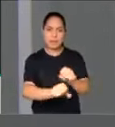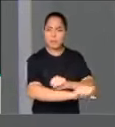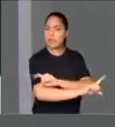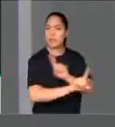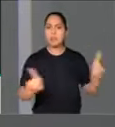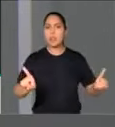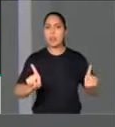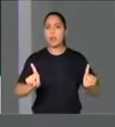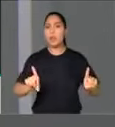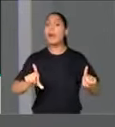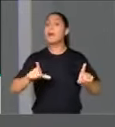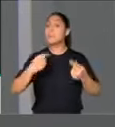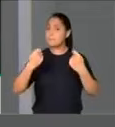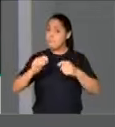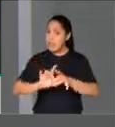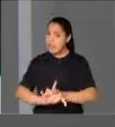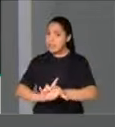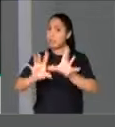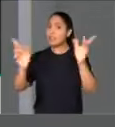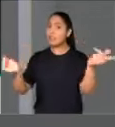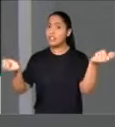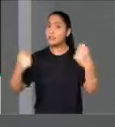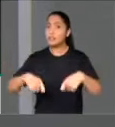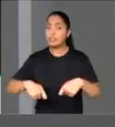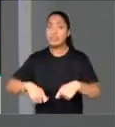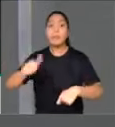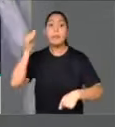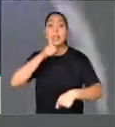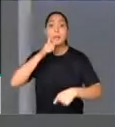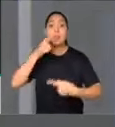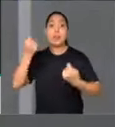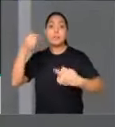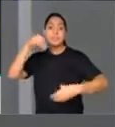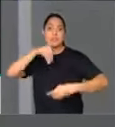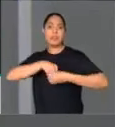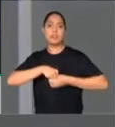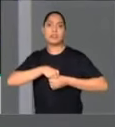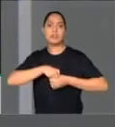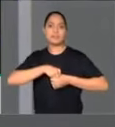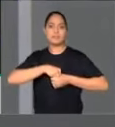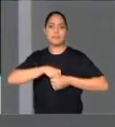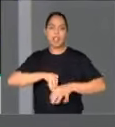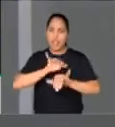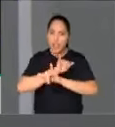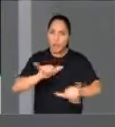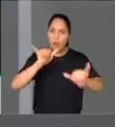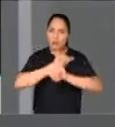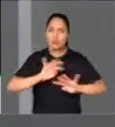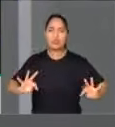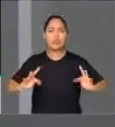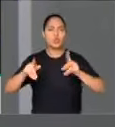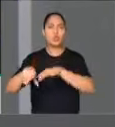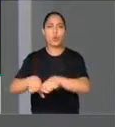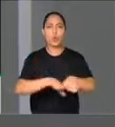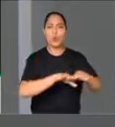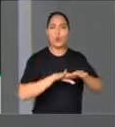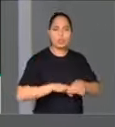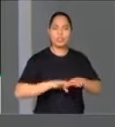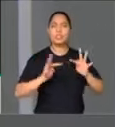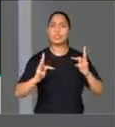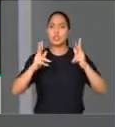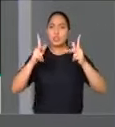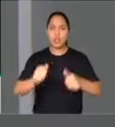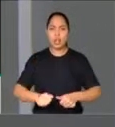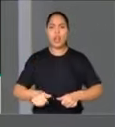liberdade possível se a maioria das mulheres não couber dentro dele. E falo de todas, das lésbicas, das bis, das trans,